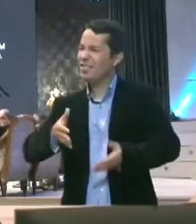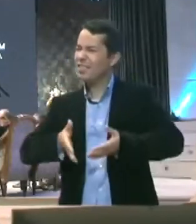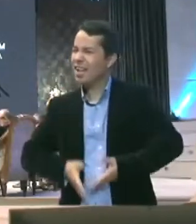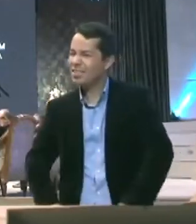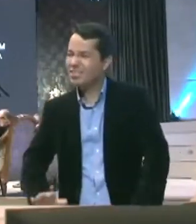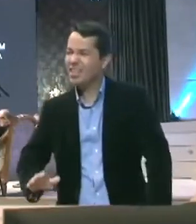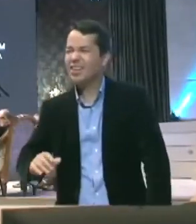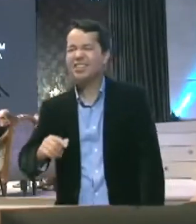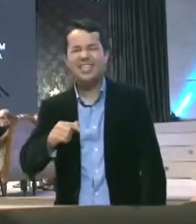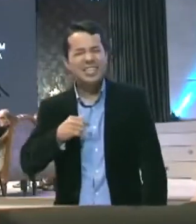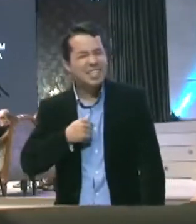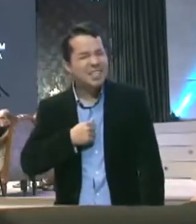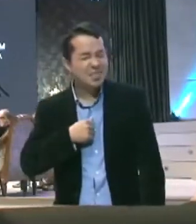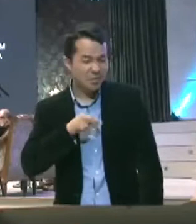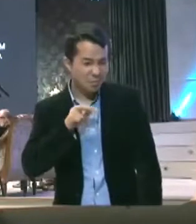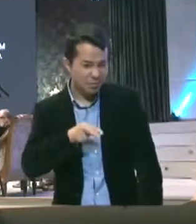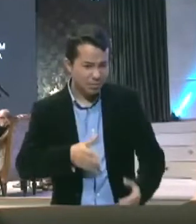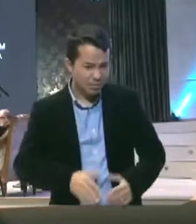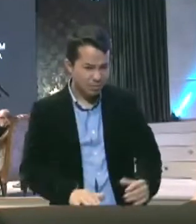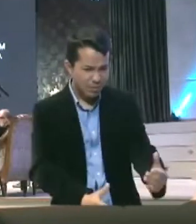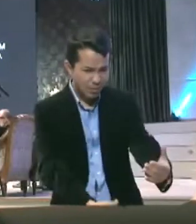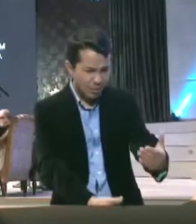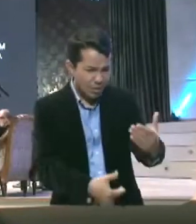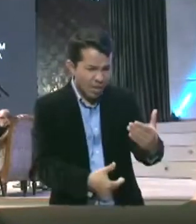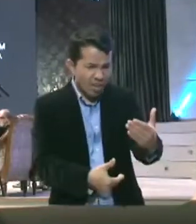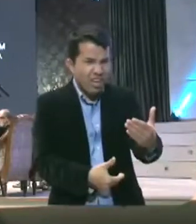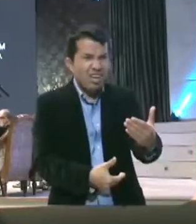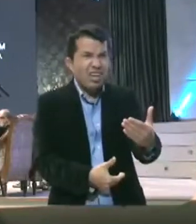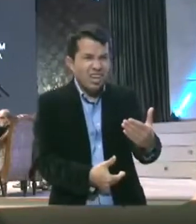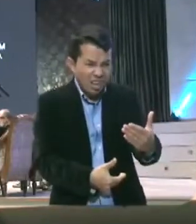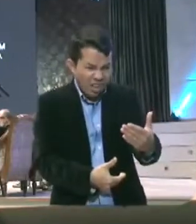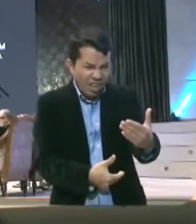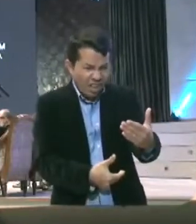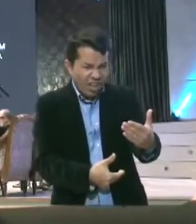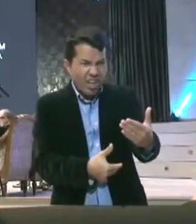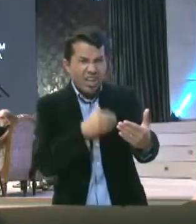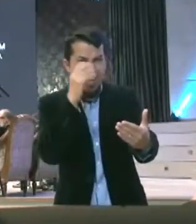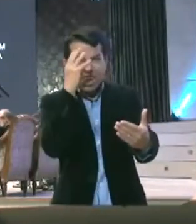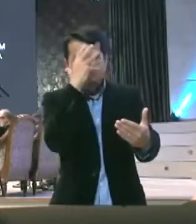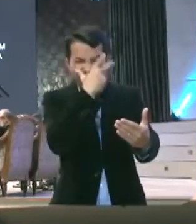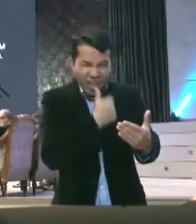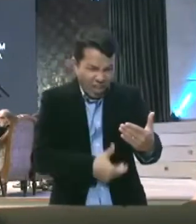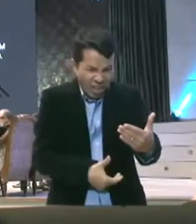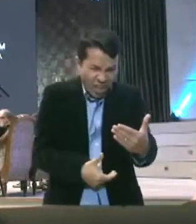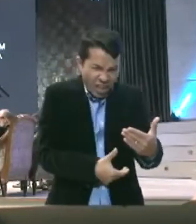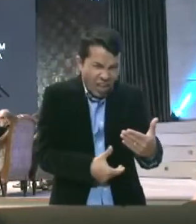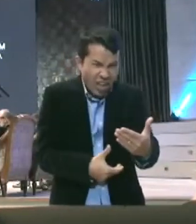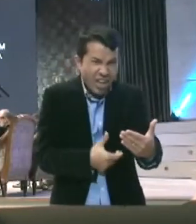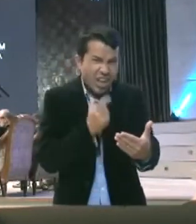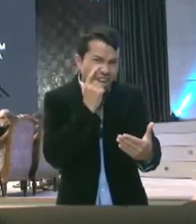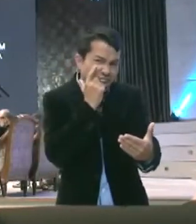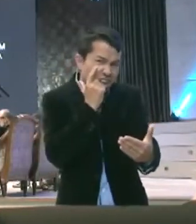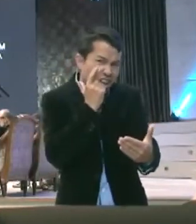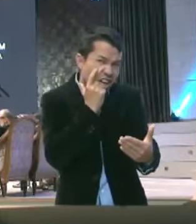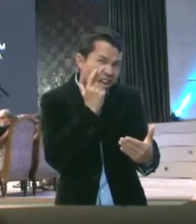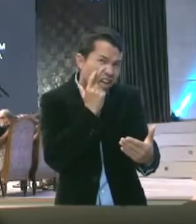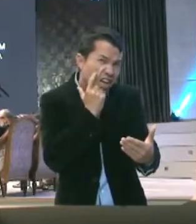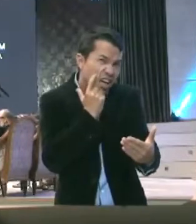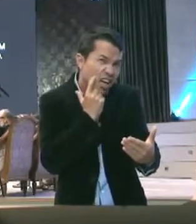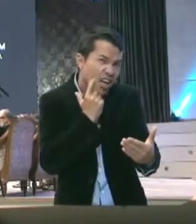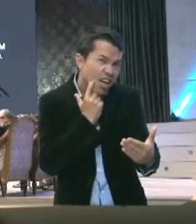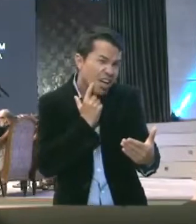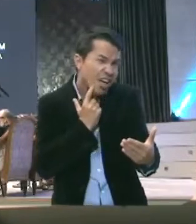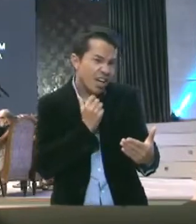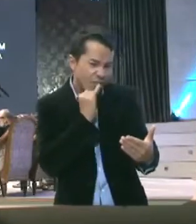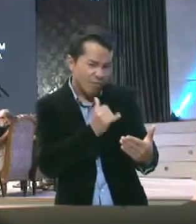deles a gente olha pra que ele diz que coisa linda na verdade isso agentes que coisa linda